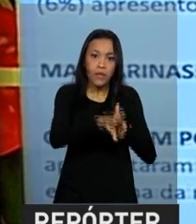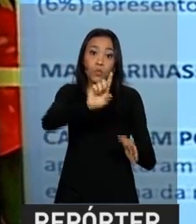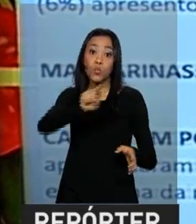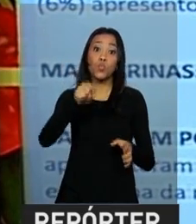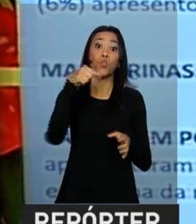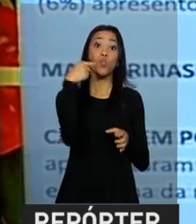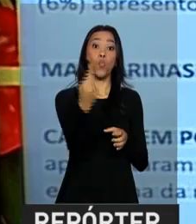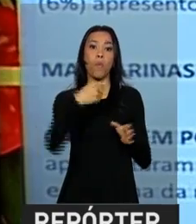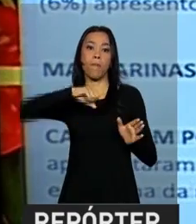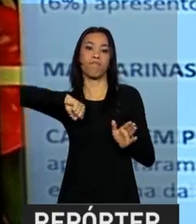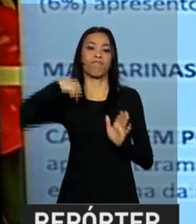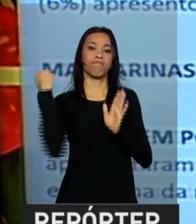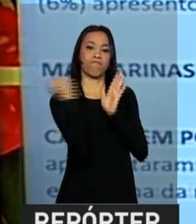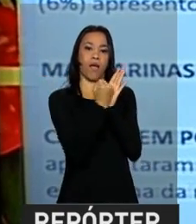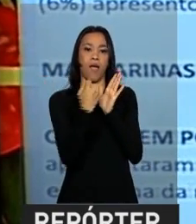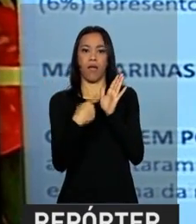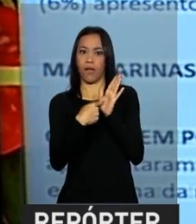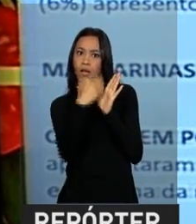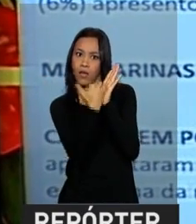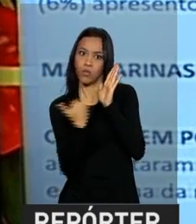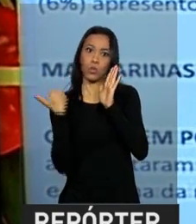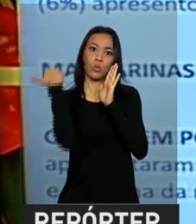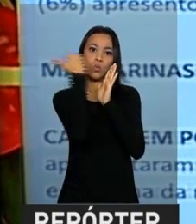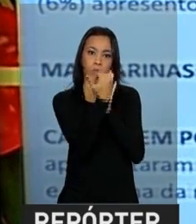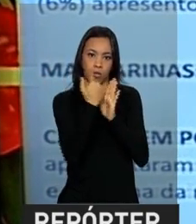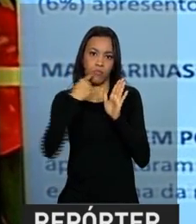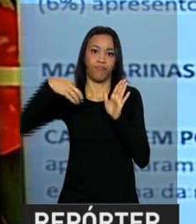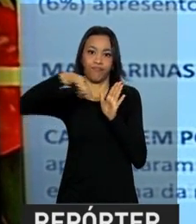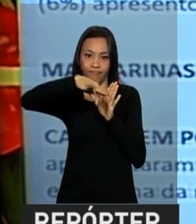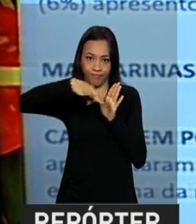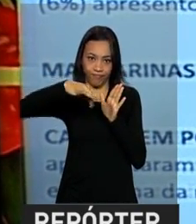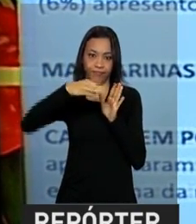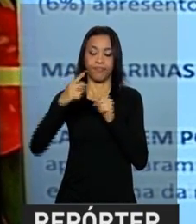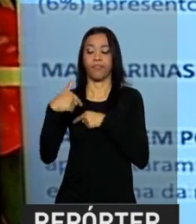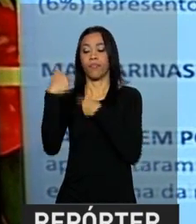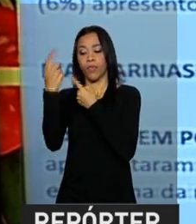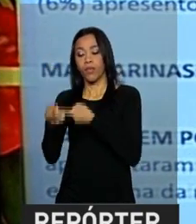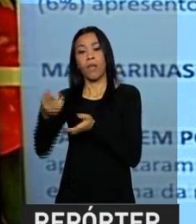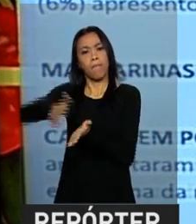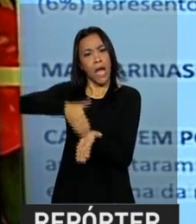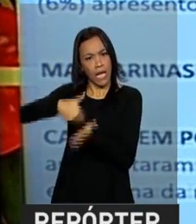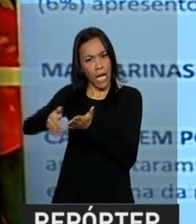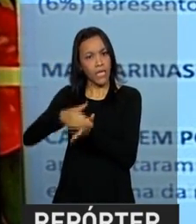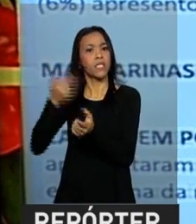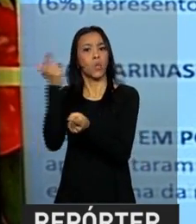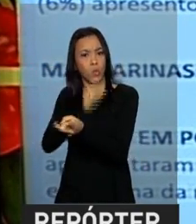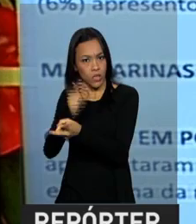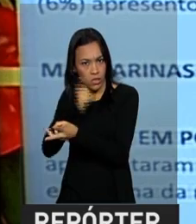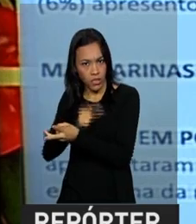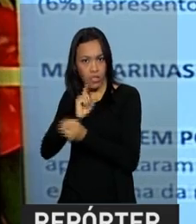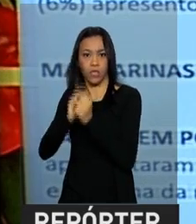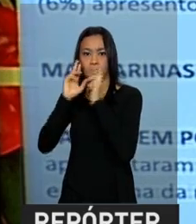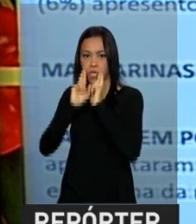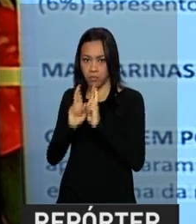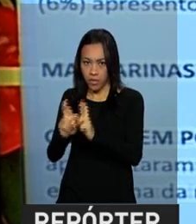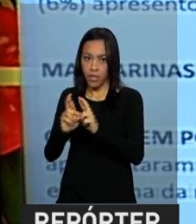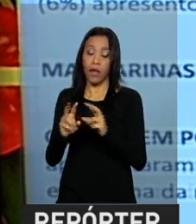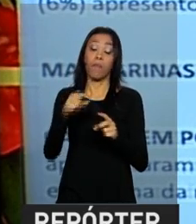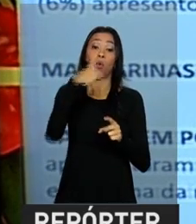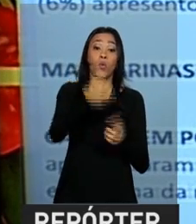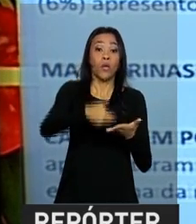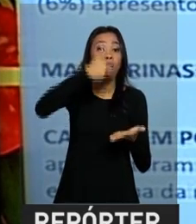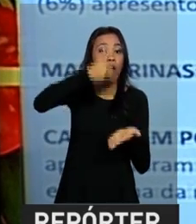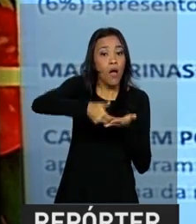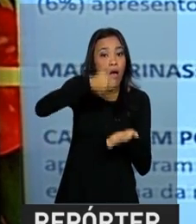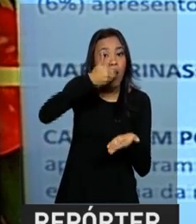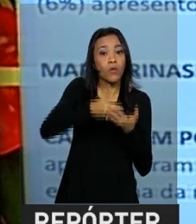marca apresentou o valor superior à meta as margarinas todos atingiram a meta no caso dos Caldos ói